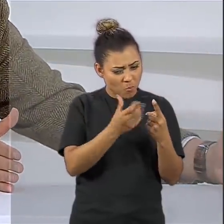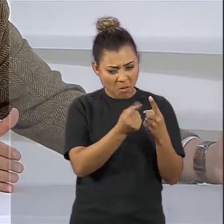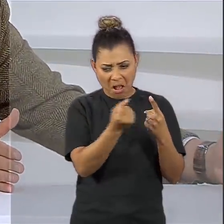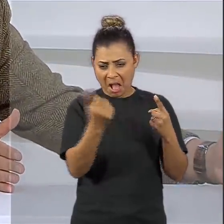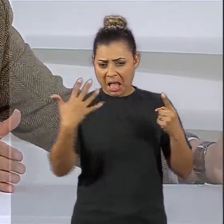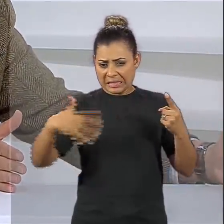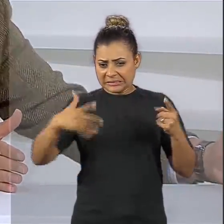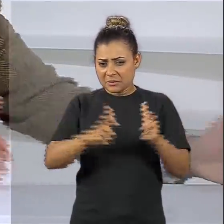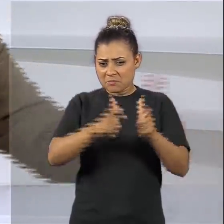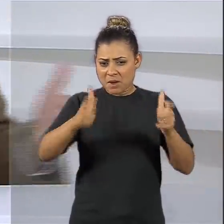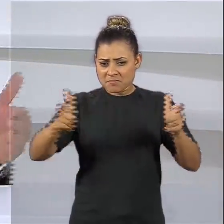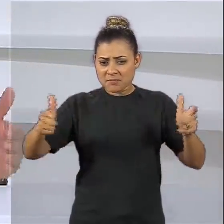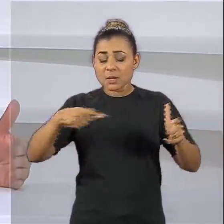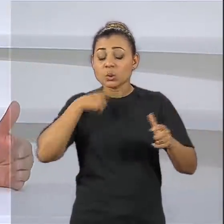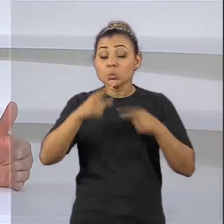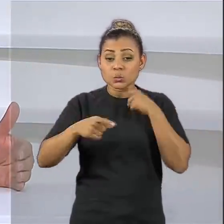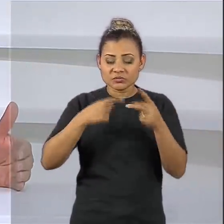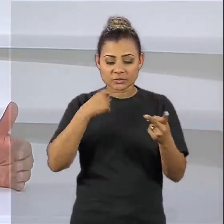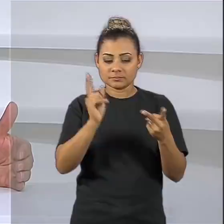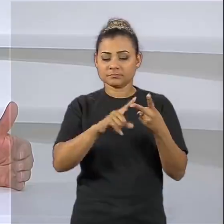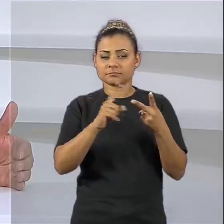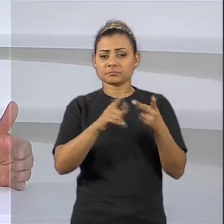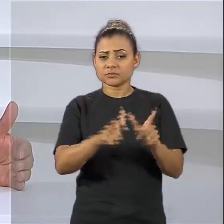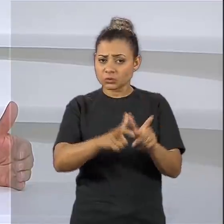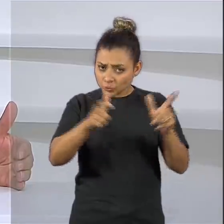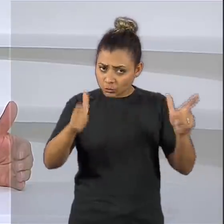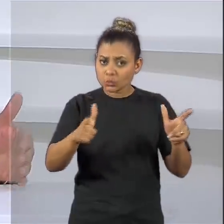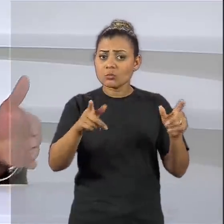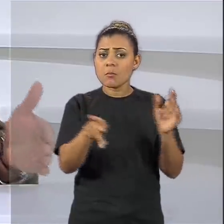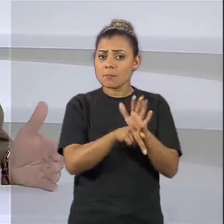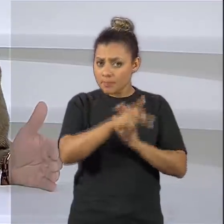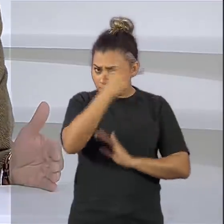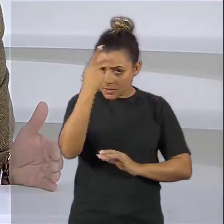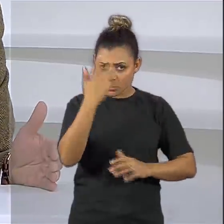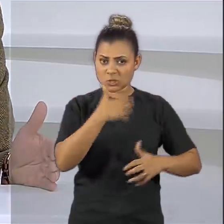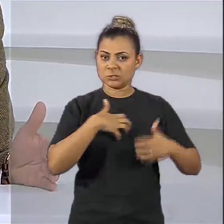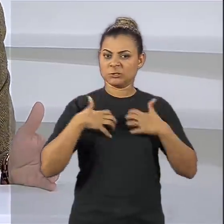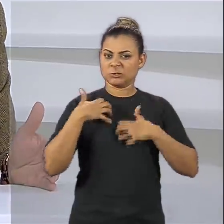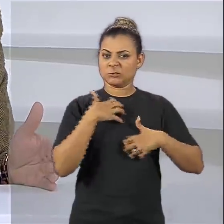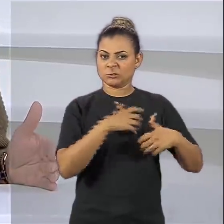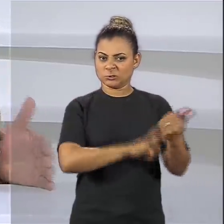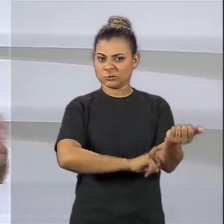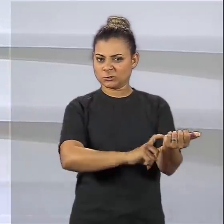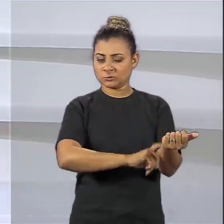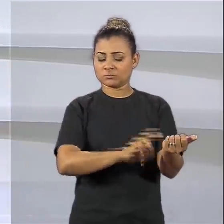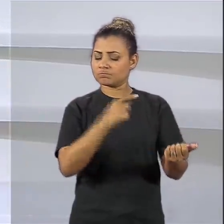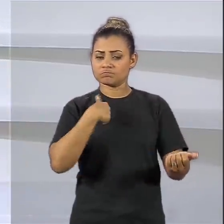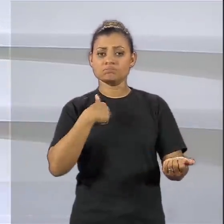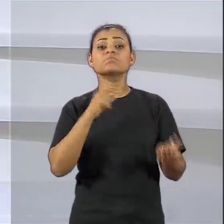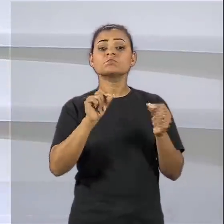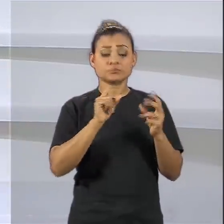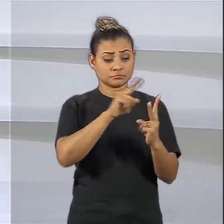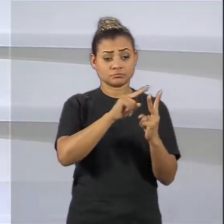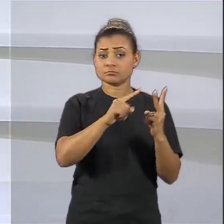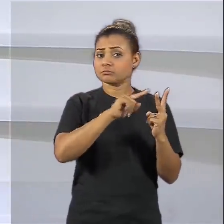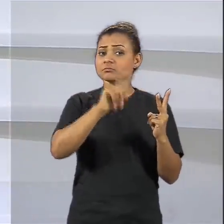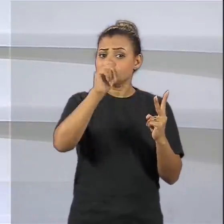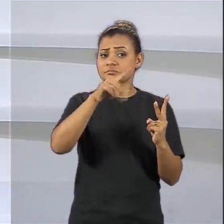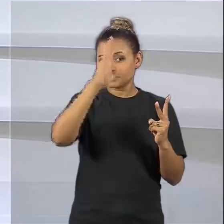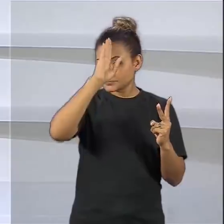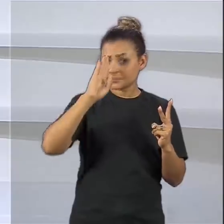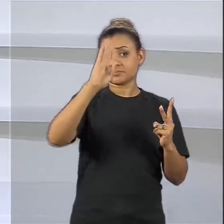de pessoas que é indecisa e um grupo enorme de pessoas que é ressentida. Eu não farei o discurso do ressentido e não sei o que dizer